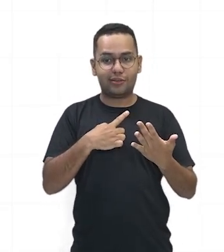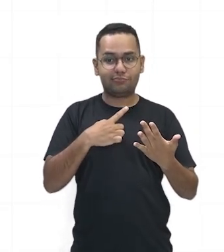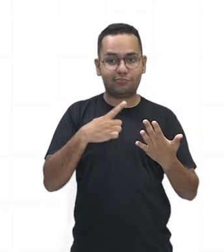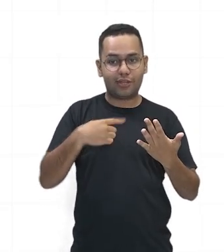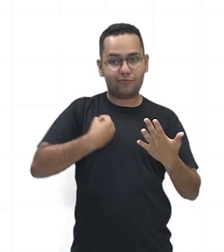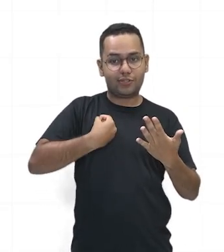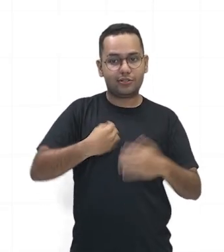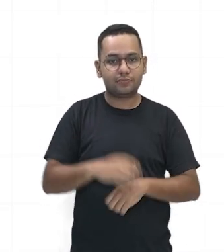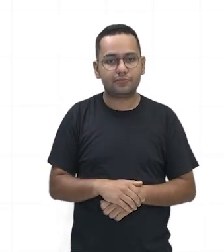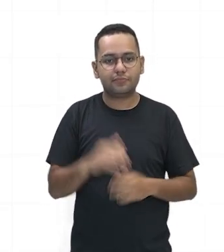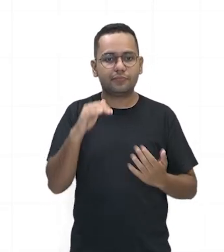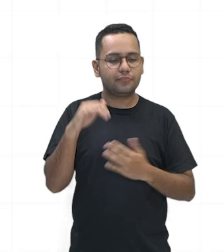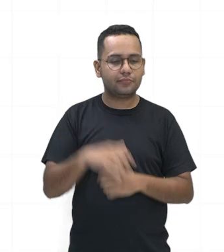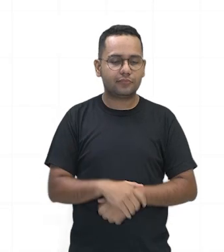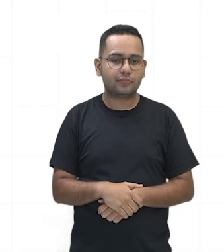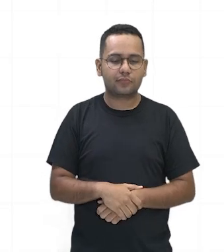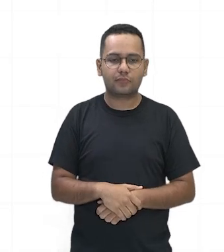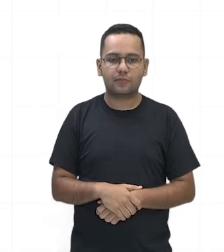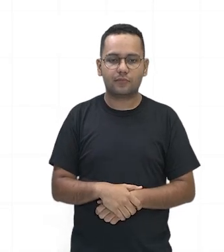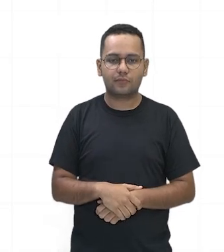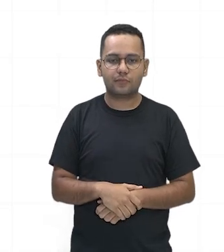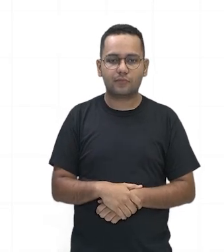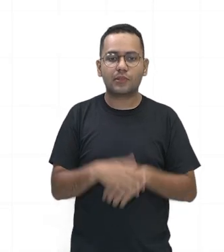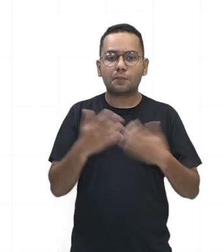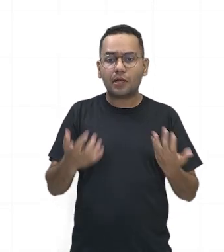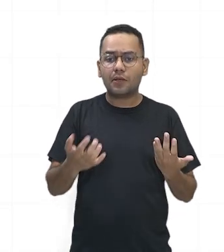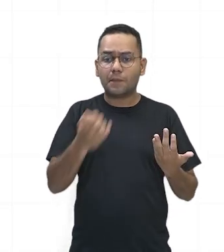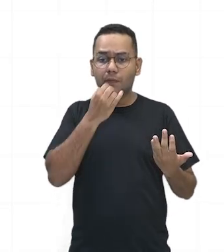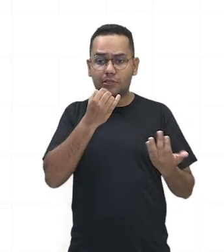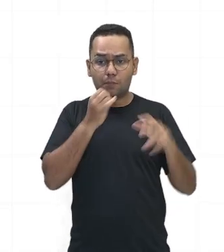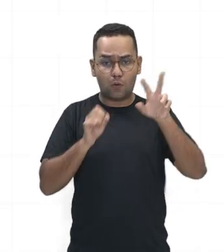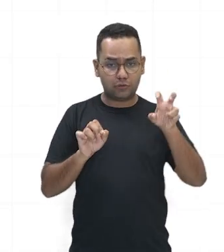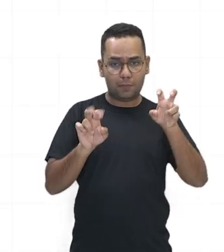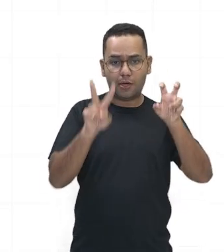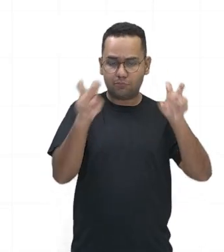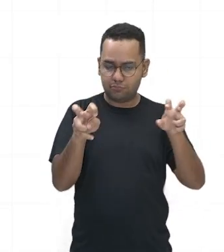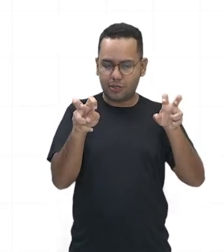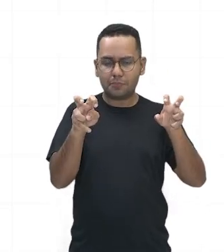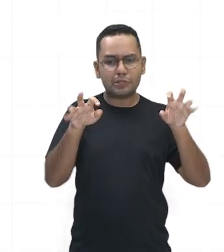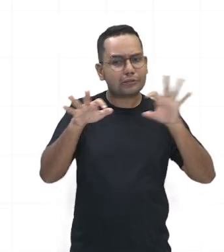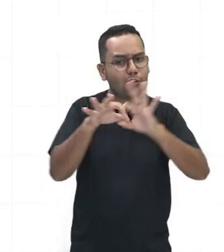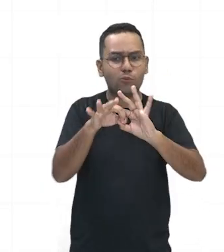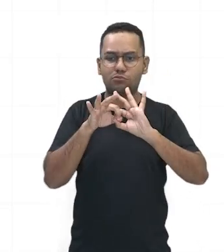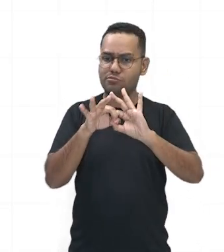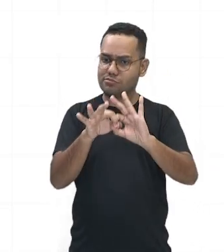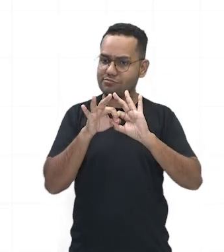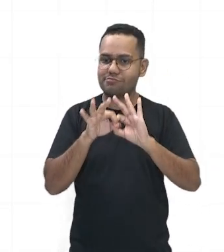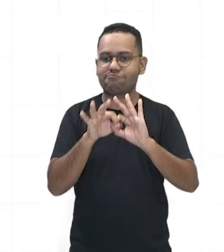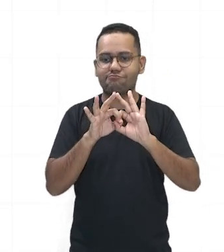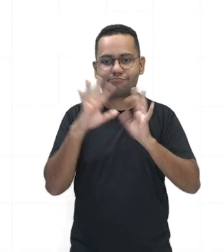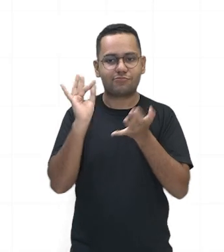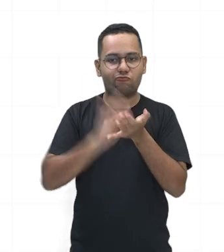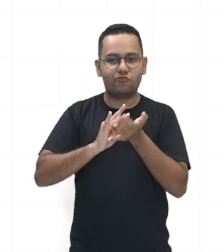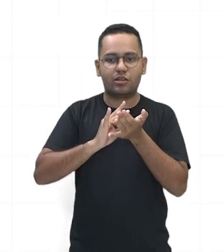estão profundamente conectadas. Presta atenção aqui numa coisa bem